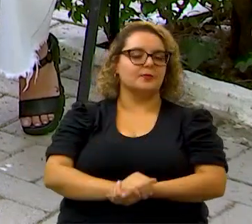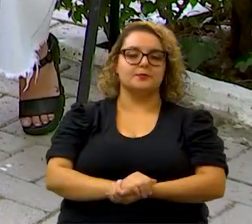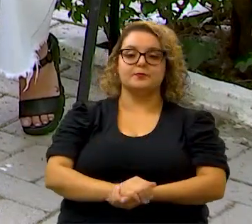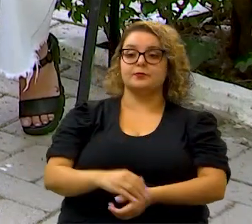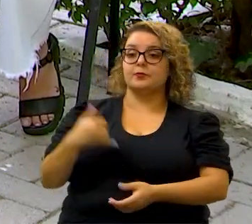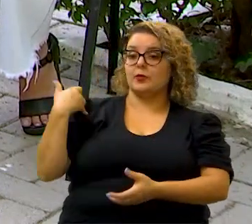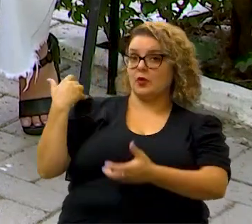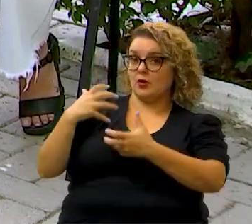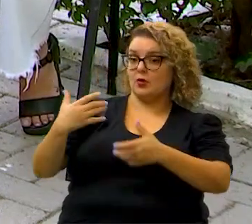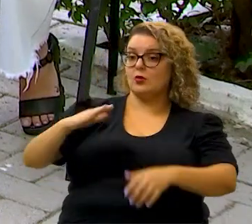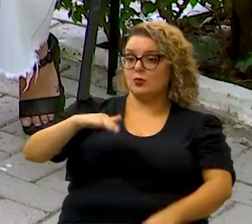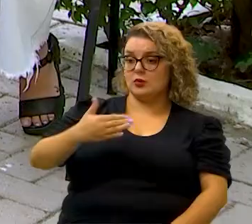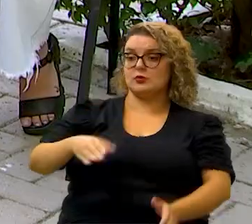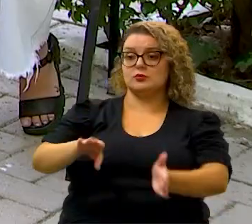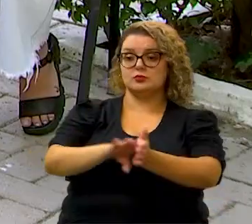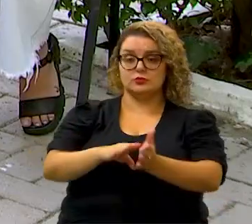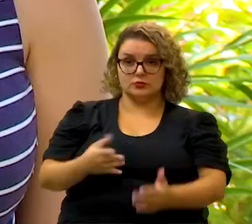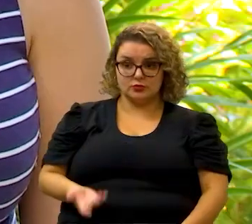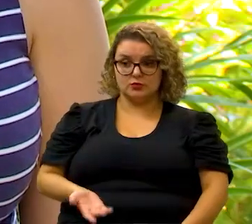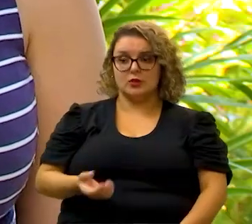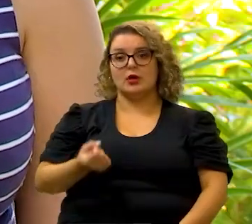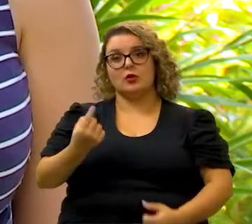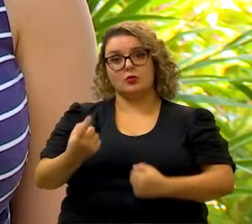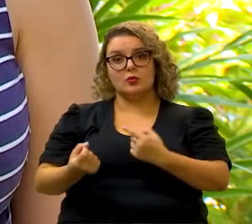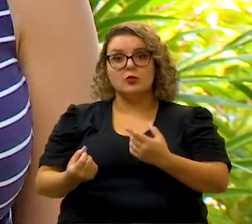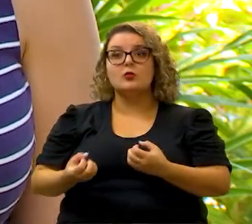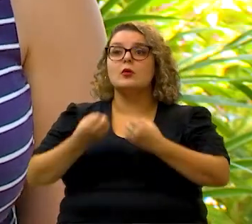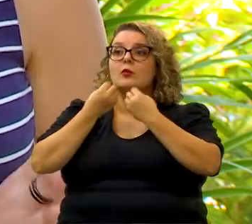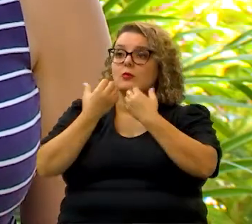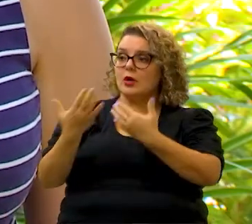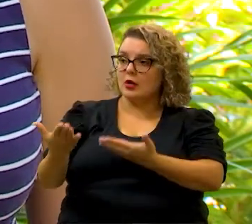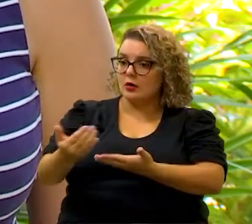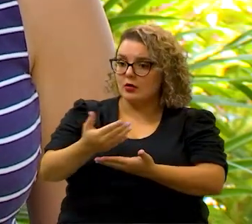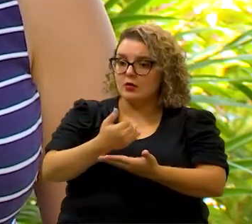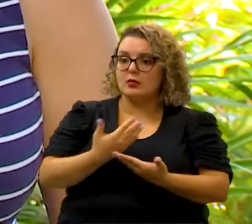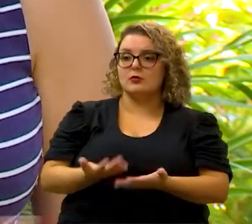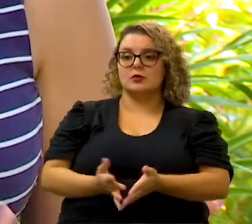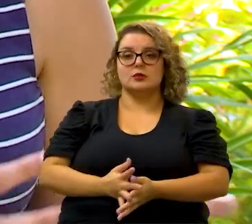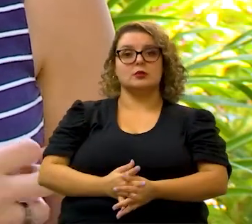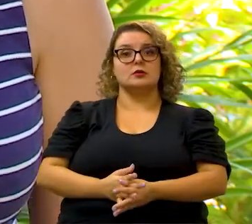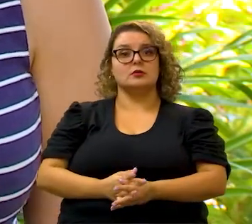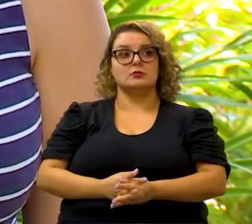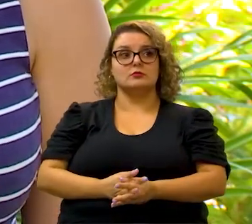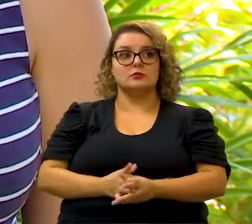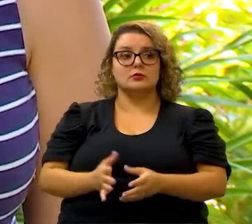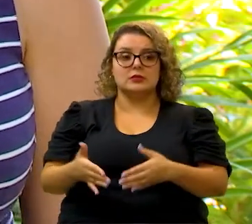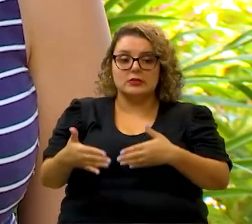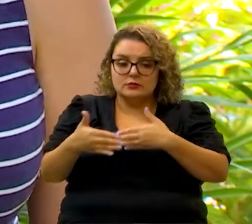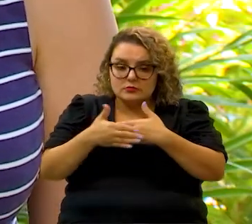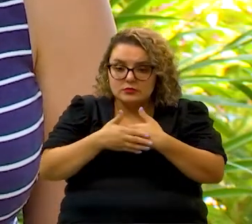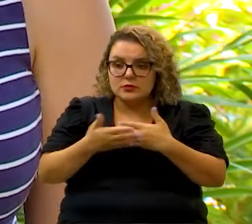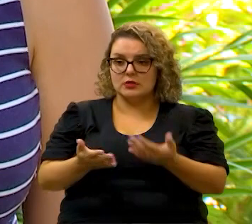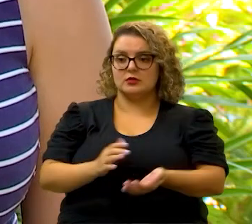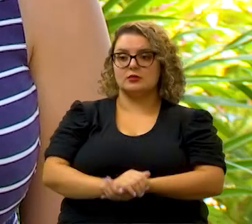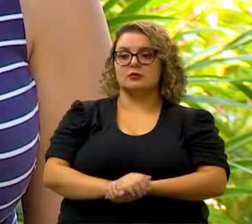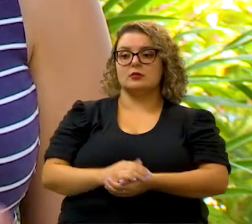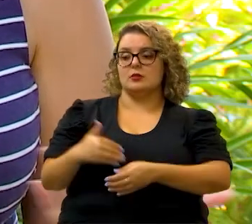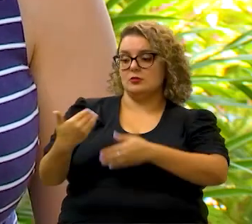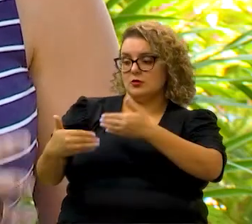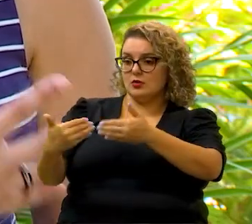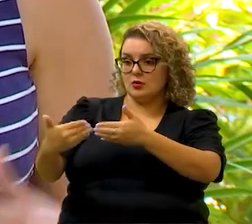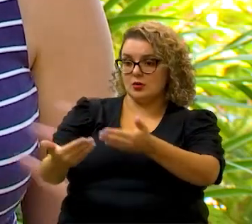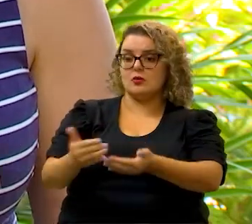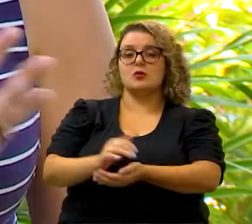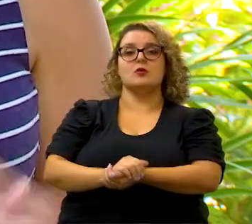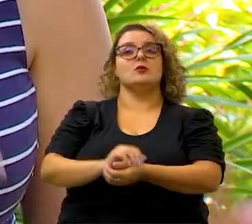é que é? Os idosos, quando eles chegam aqui, alguns chegam bem acolhidos, bem fechados, E com